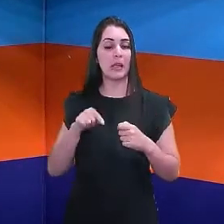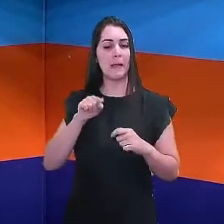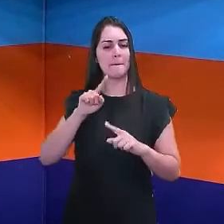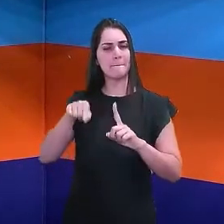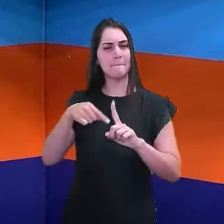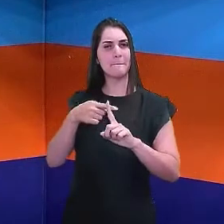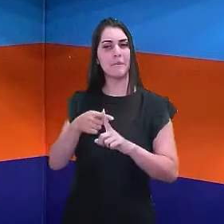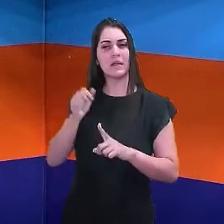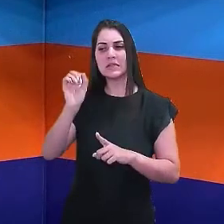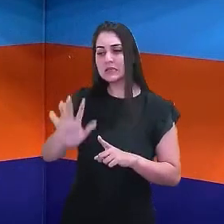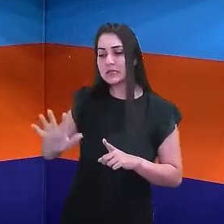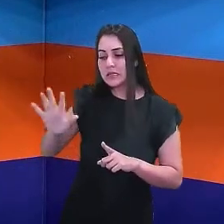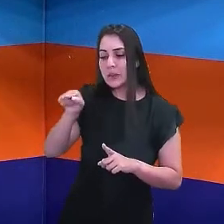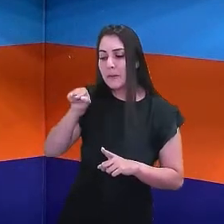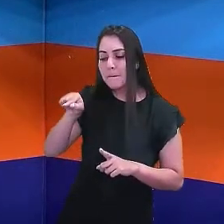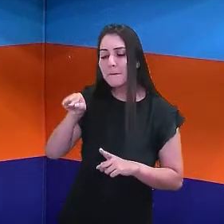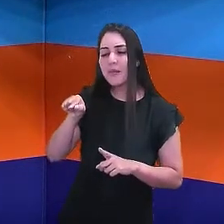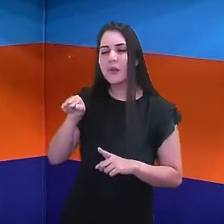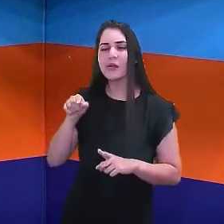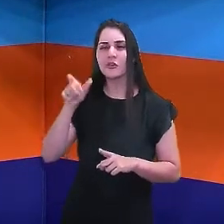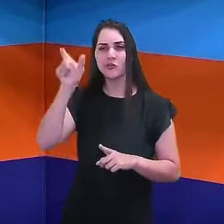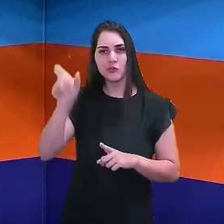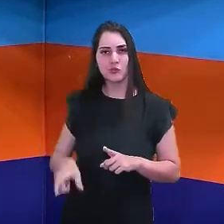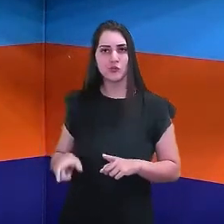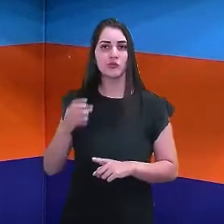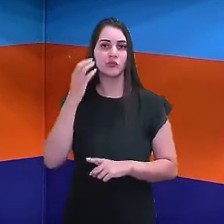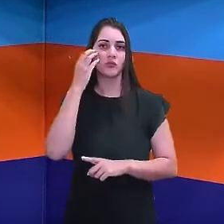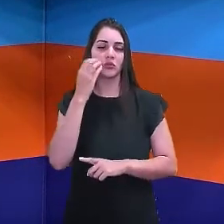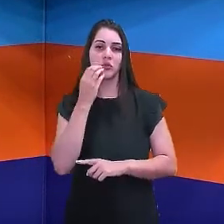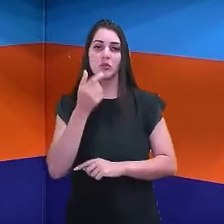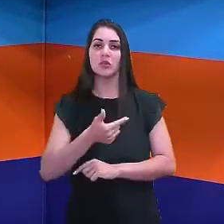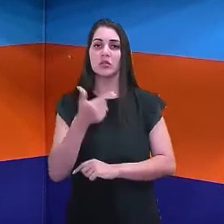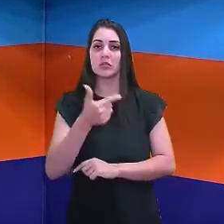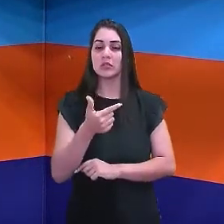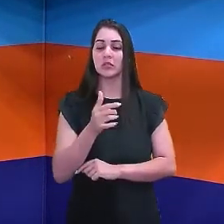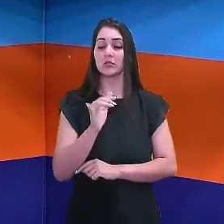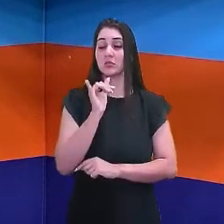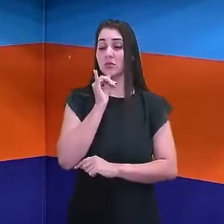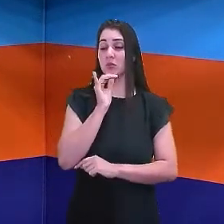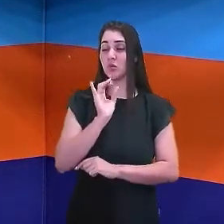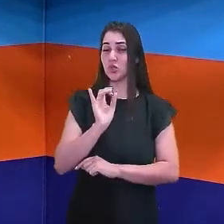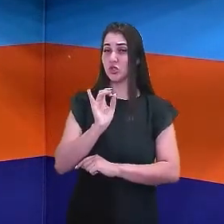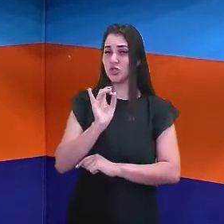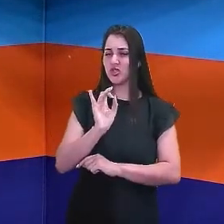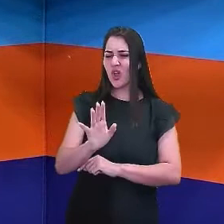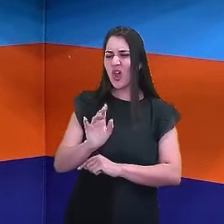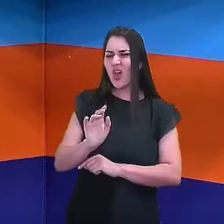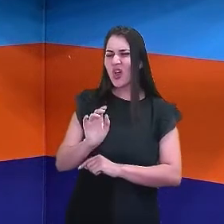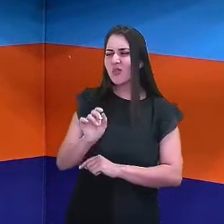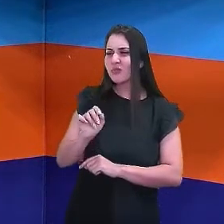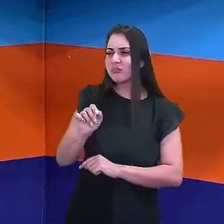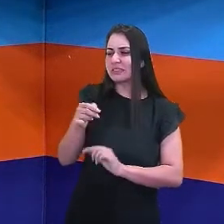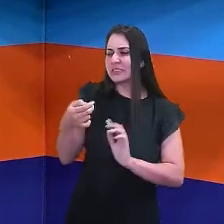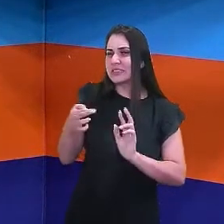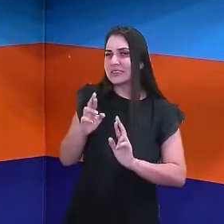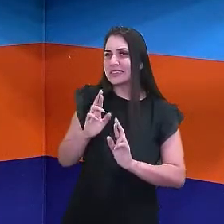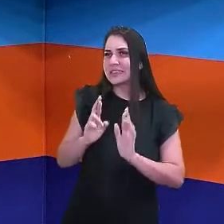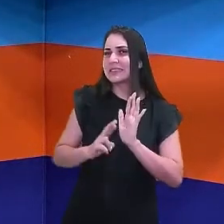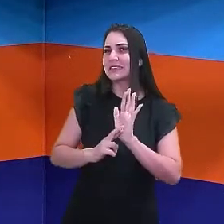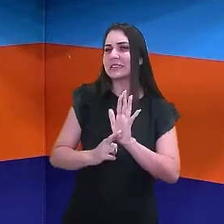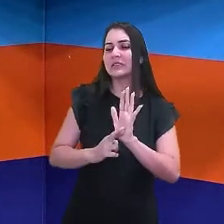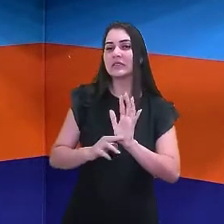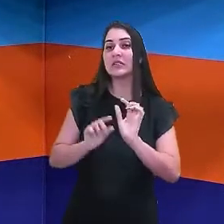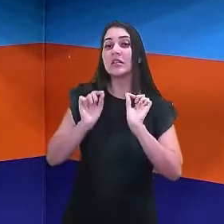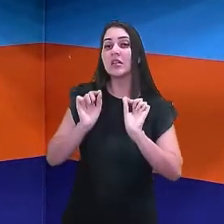figura do Dom Pedro II, muito mais do que ser uma figura simbólica, representativa, foi